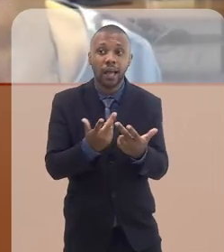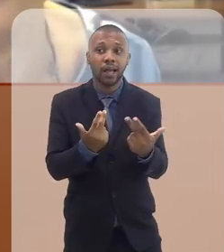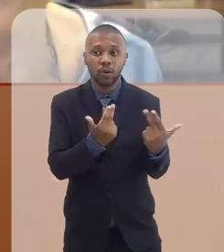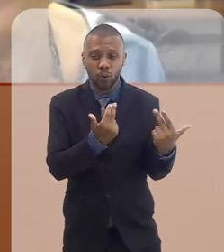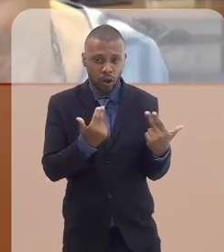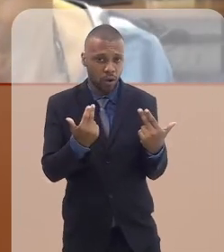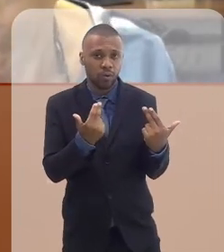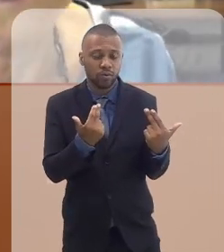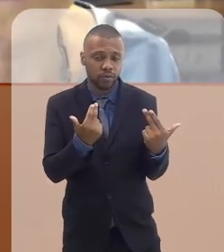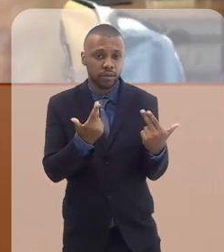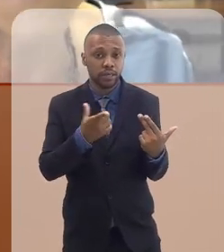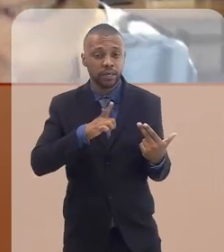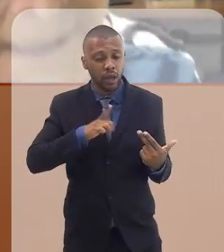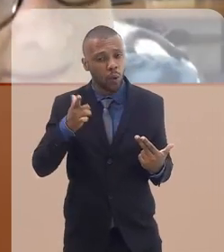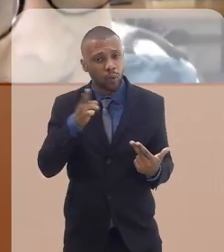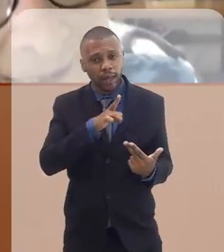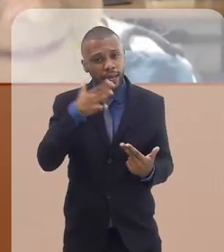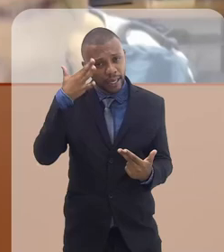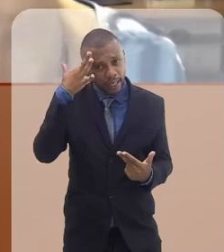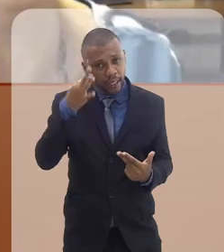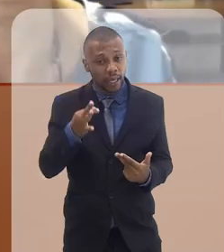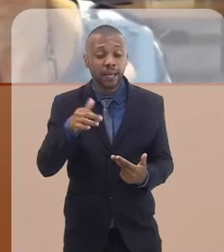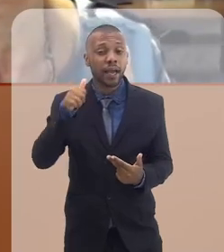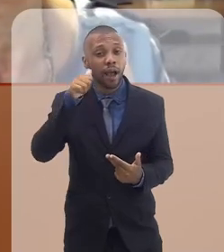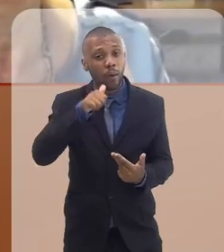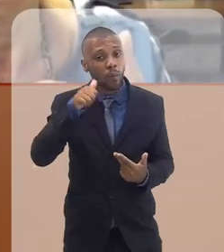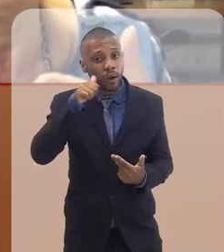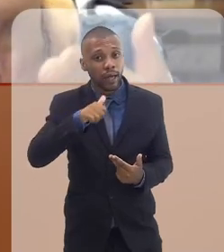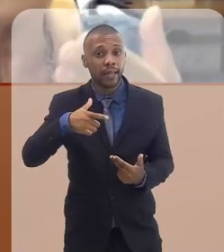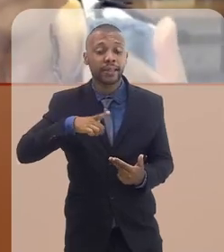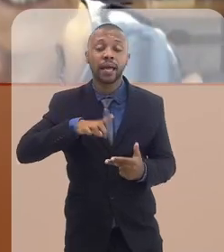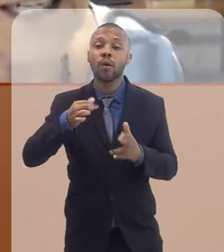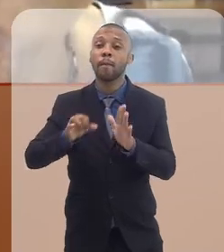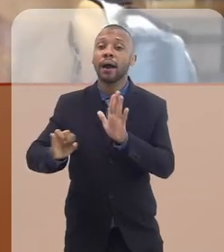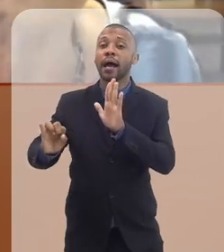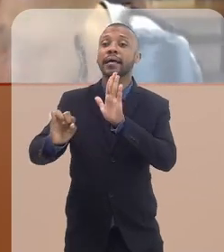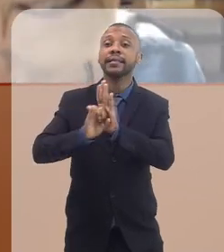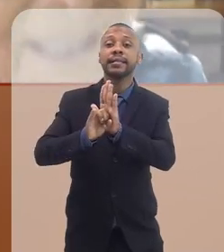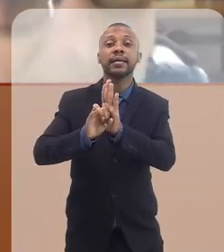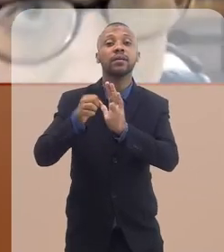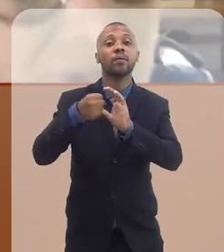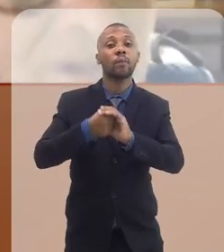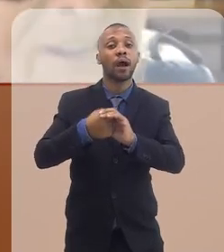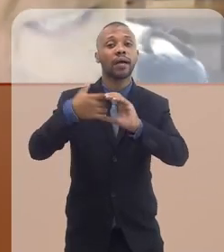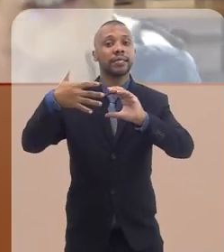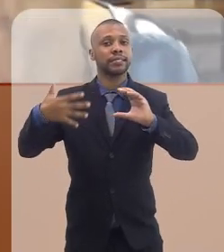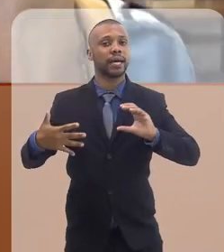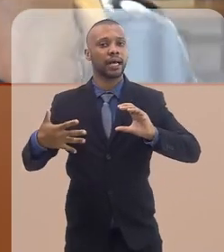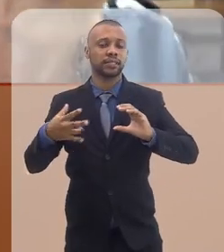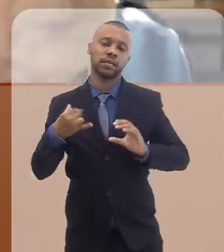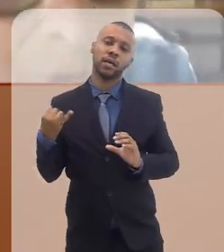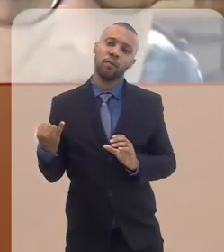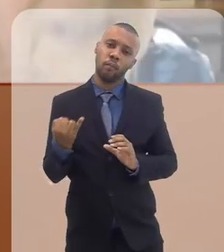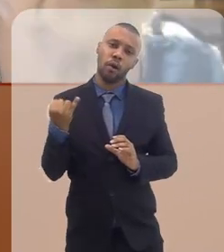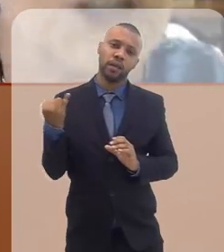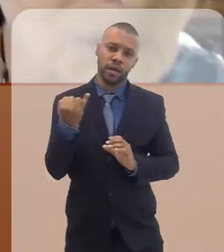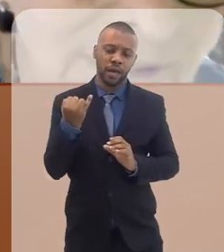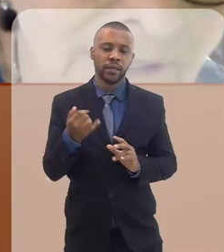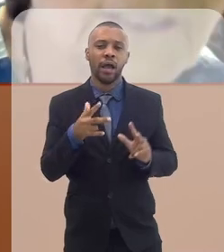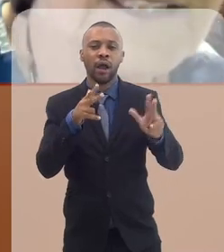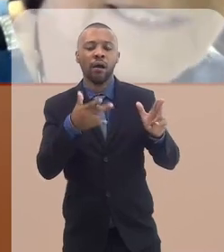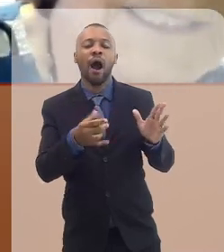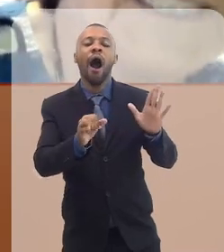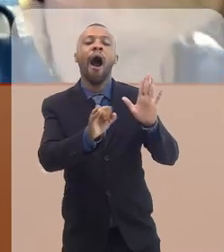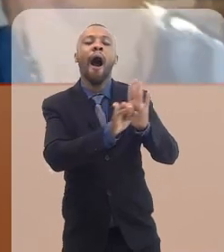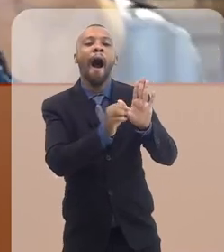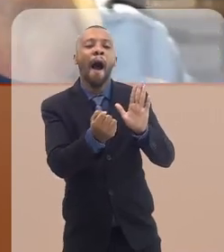eu tive, que entendem que a mulher tem uma identidade tão importante